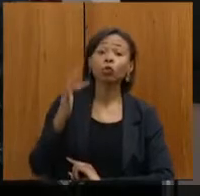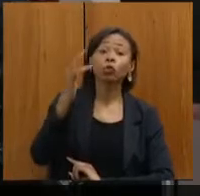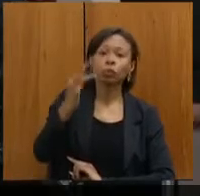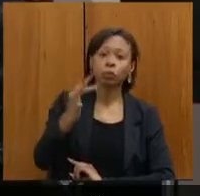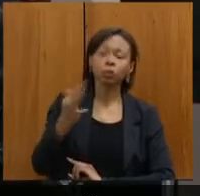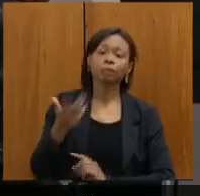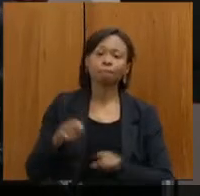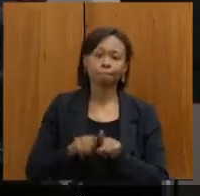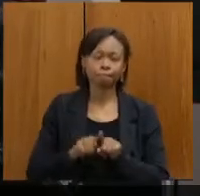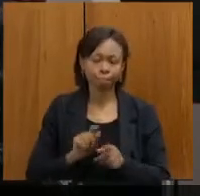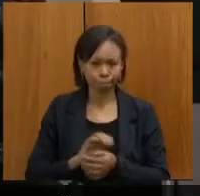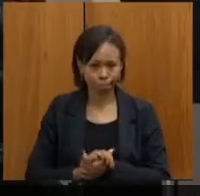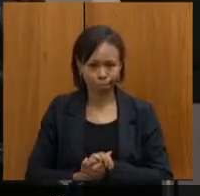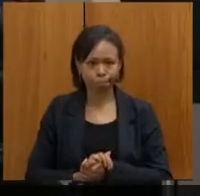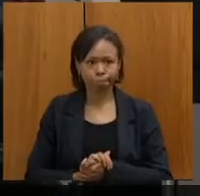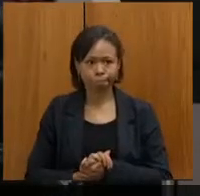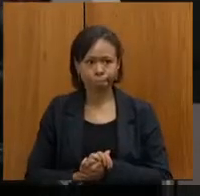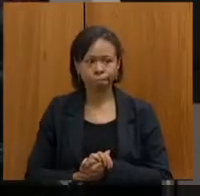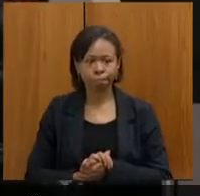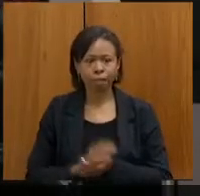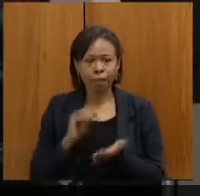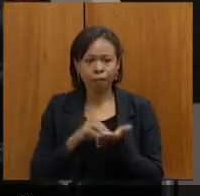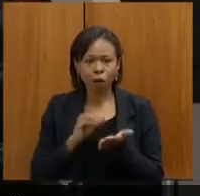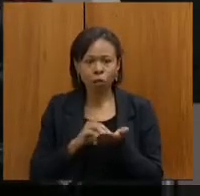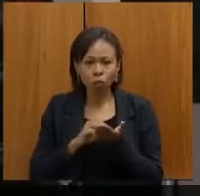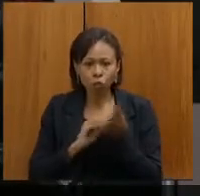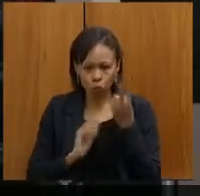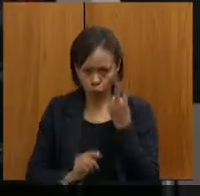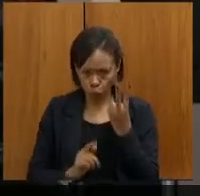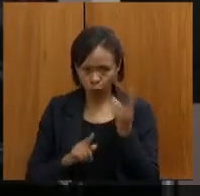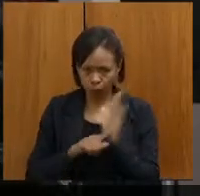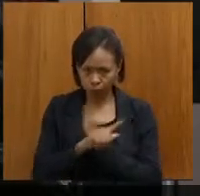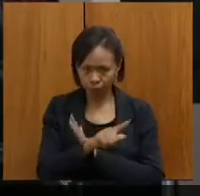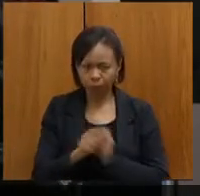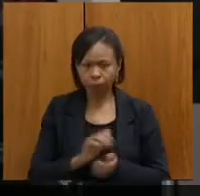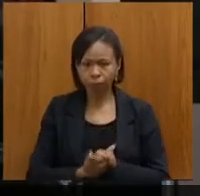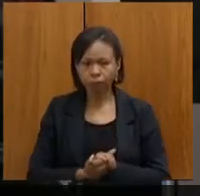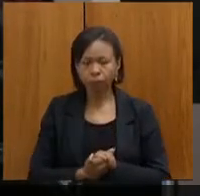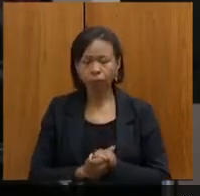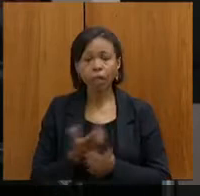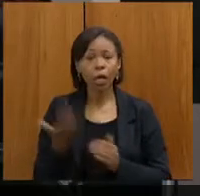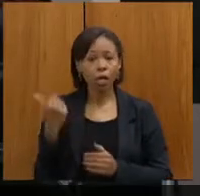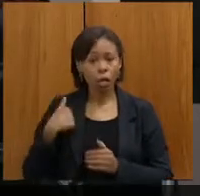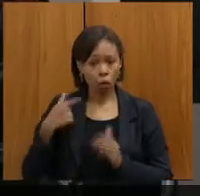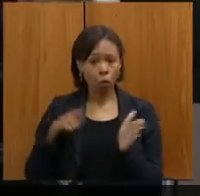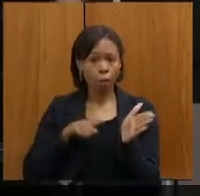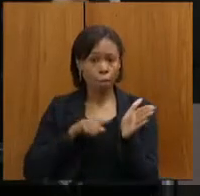Ah e só faltam mais duas eu apresentei um projeto